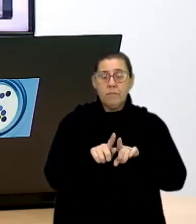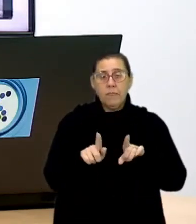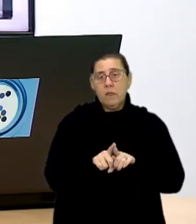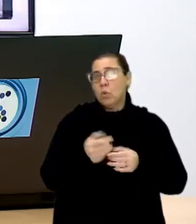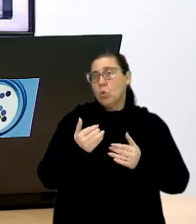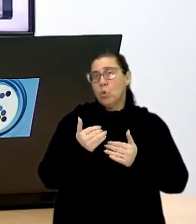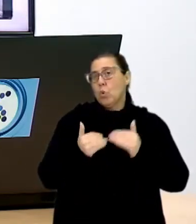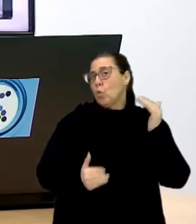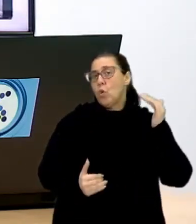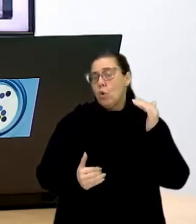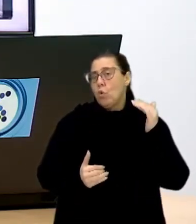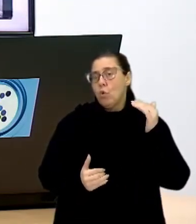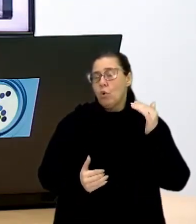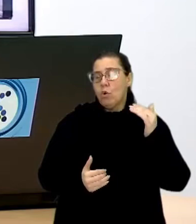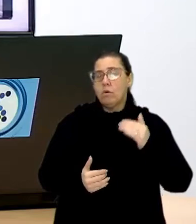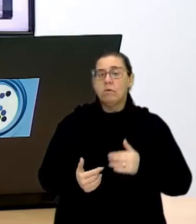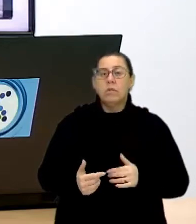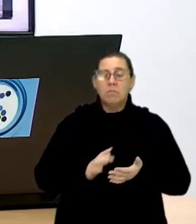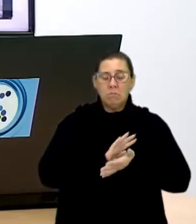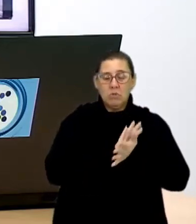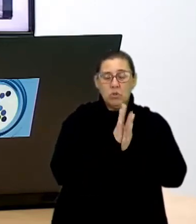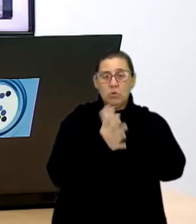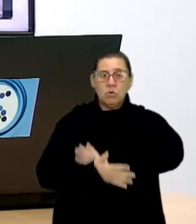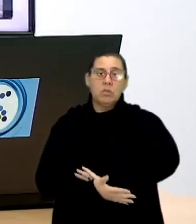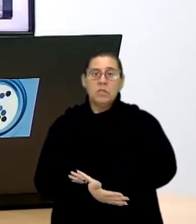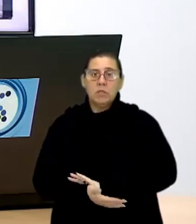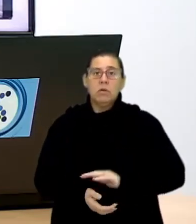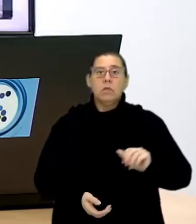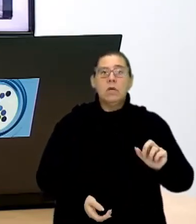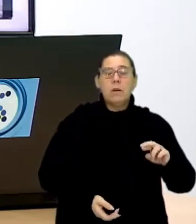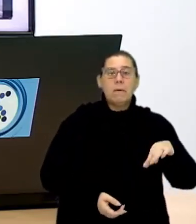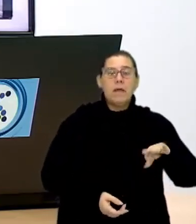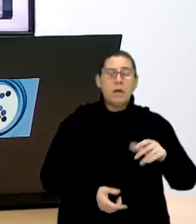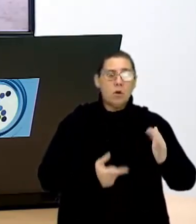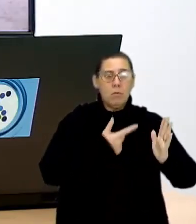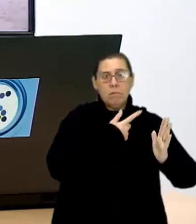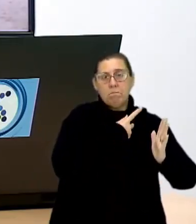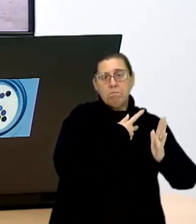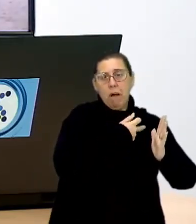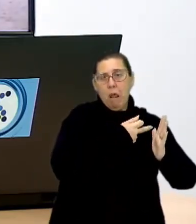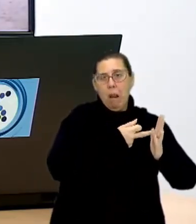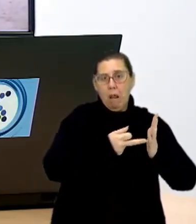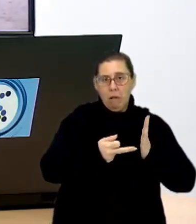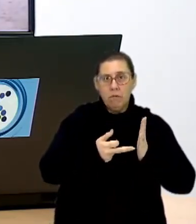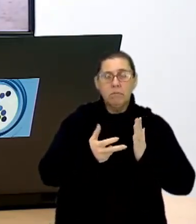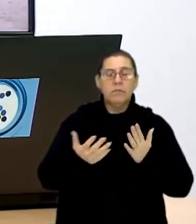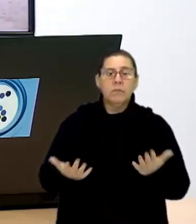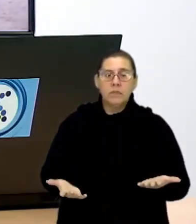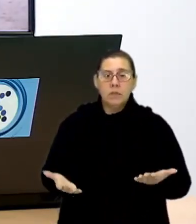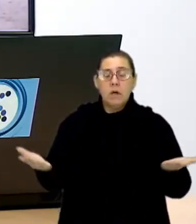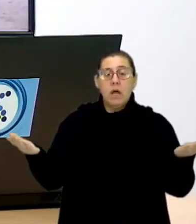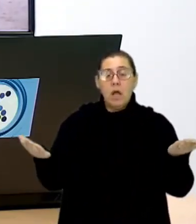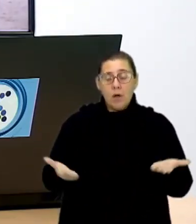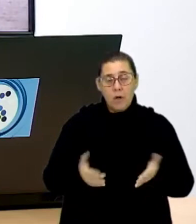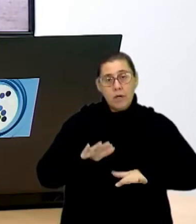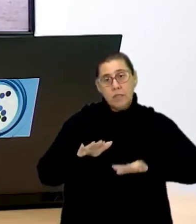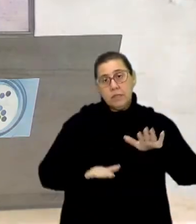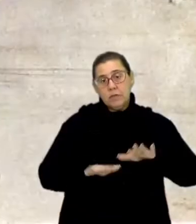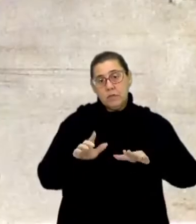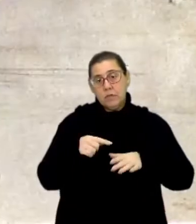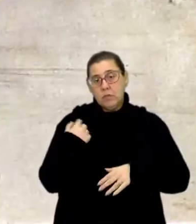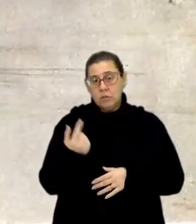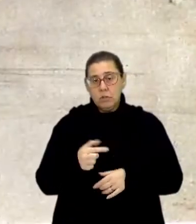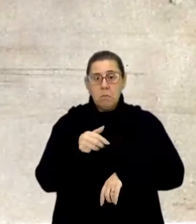nações que reconheçam o massacre armênio como um genocídio. Pois bem, agora talvez nós falemos